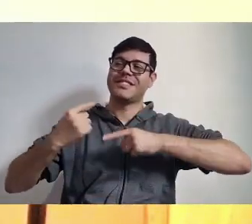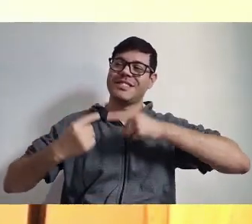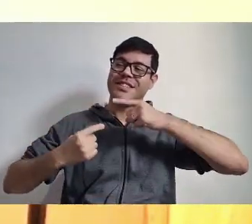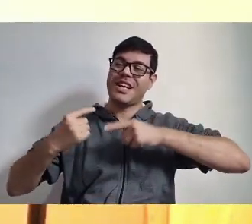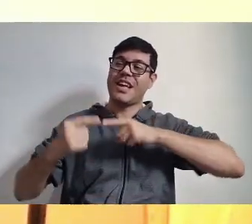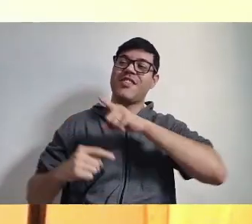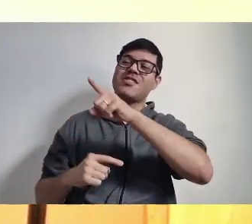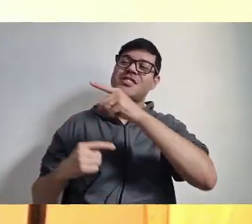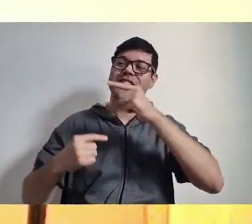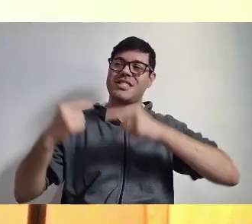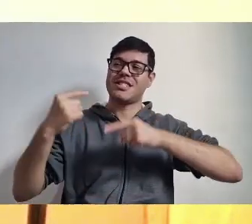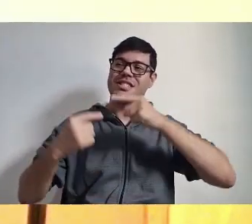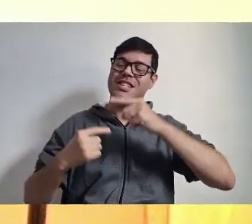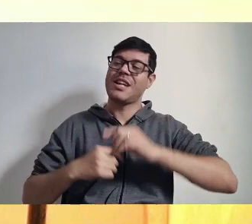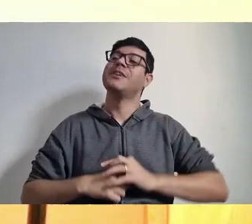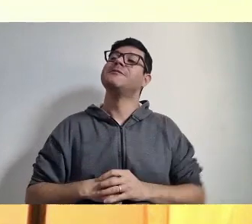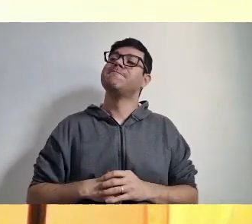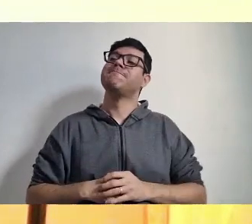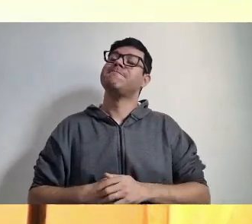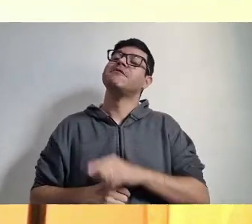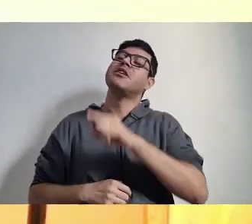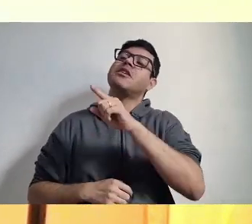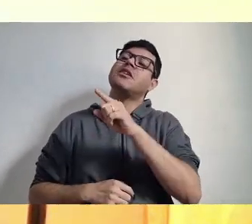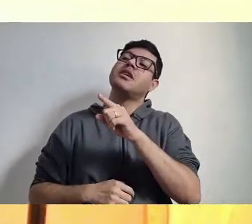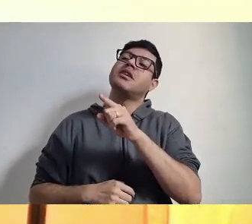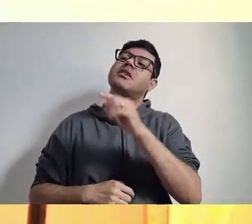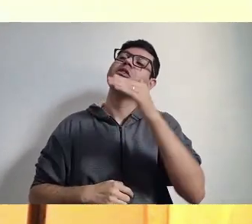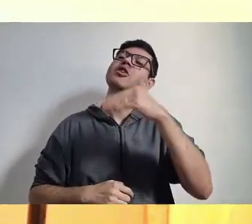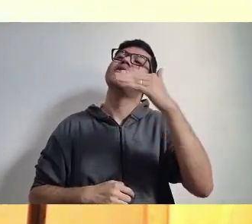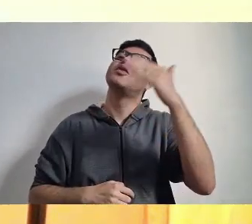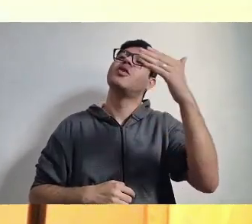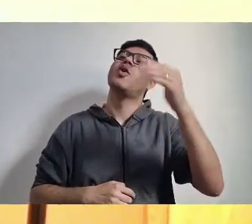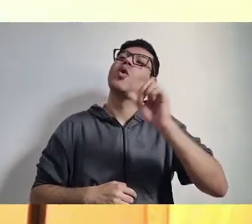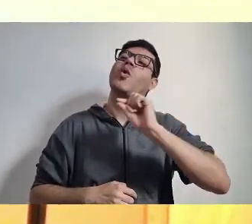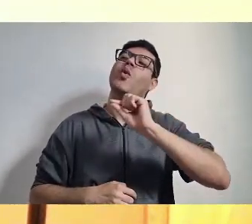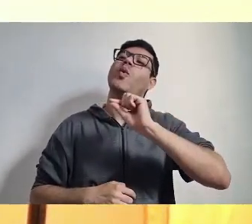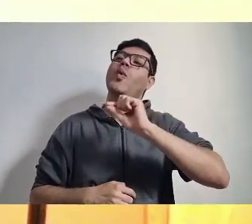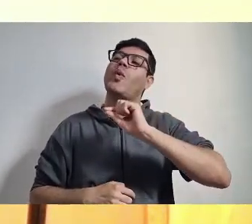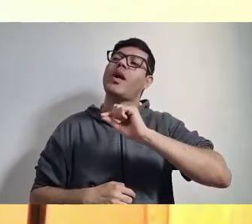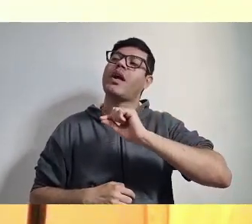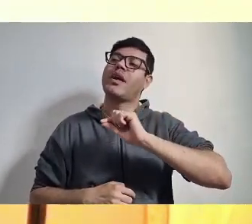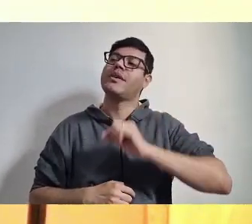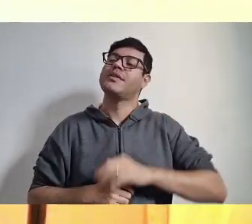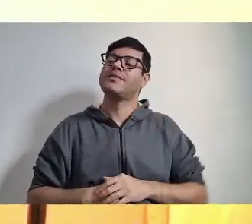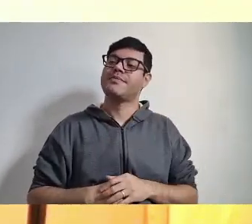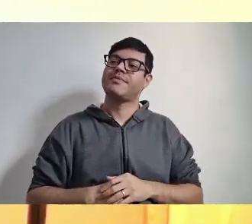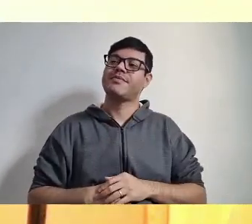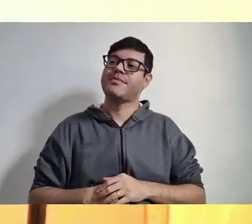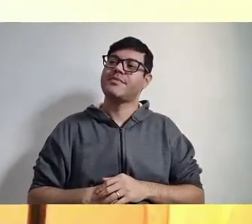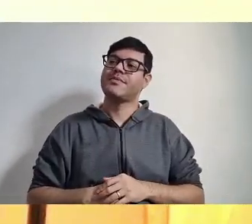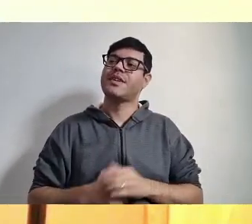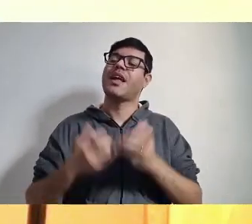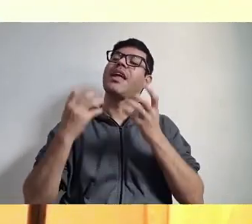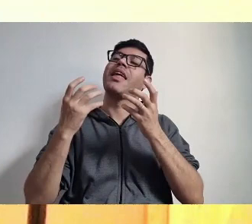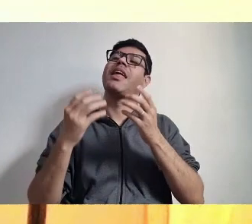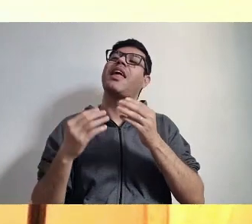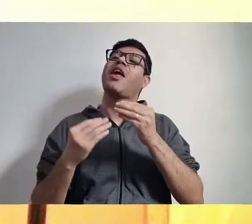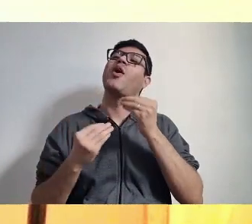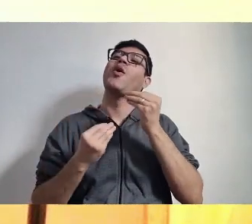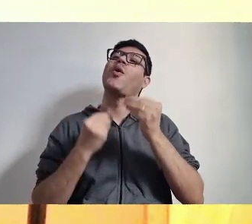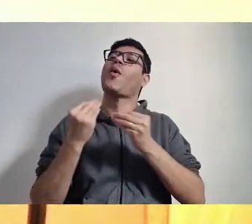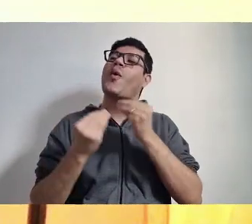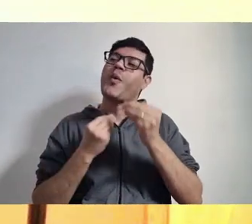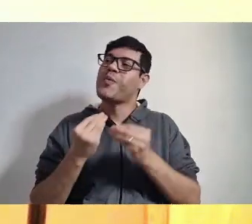né? Vamos lá. Você tem pretensões ou intenções, não sei se falo pretensão, porque eu acho que é pejorativo, mas intenção